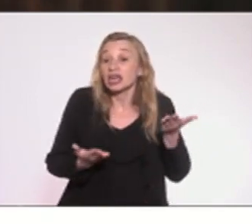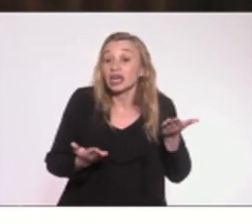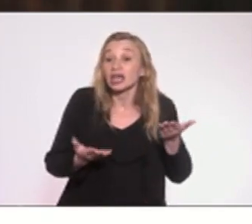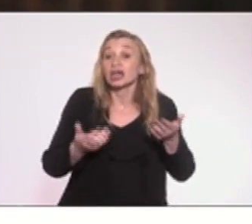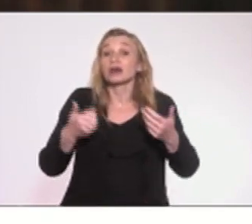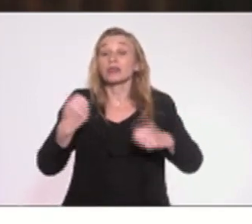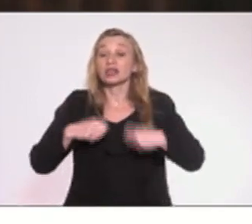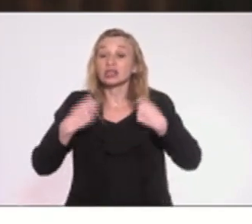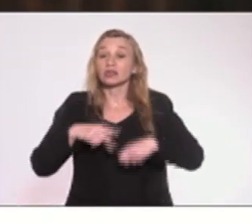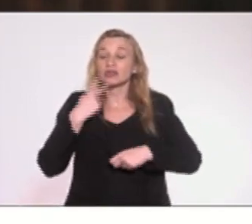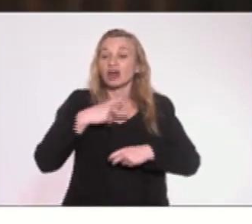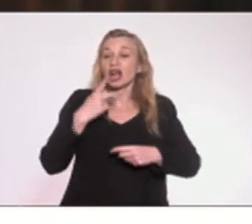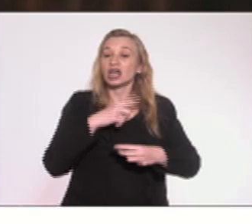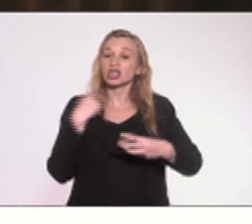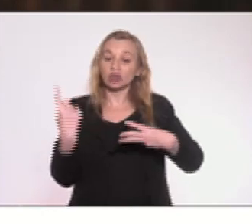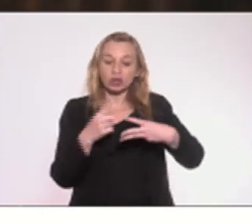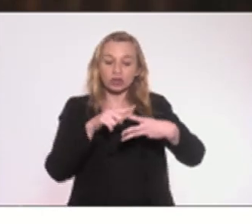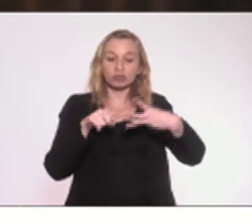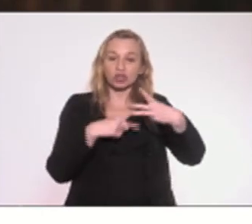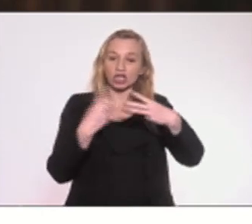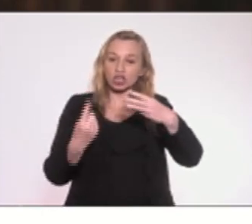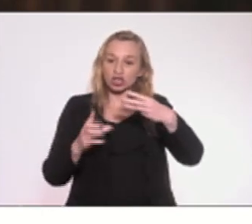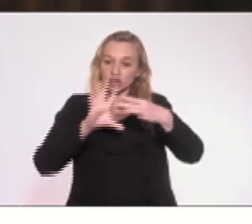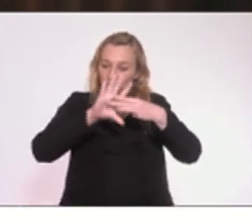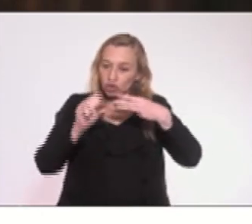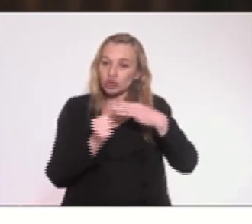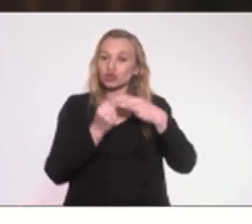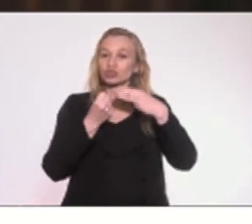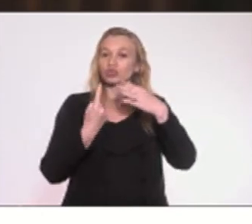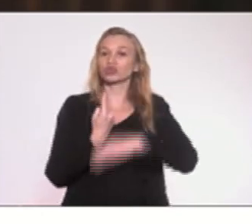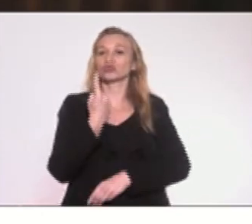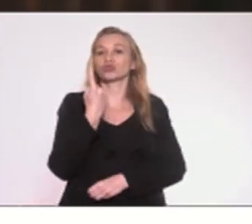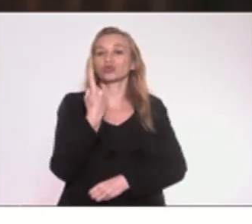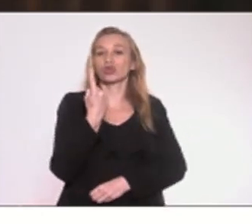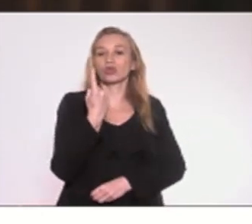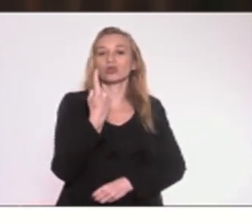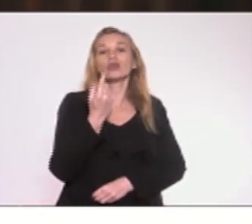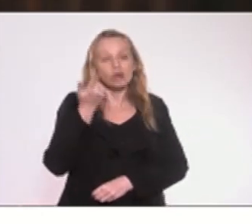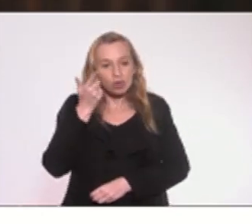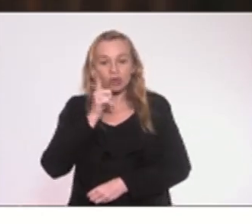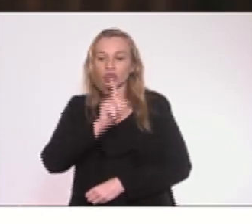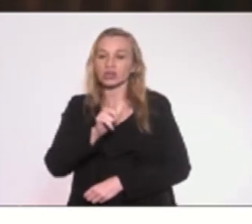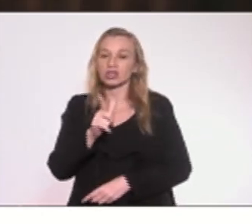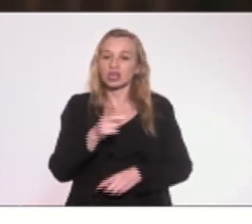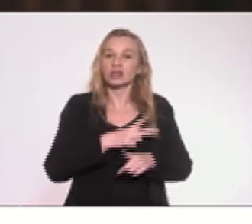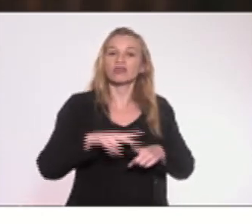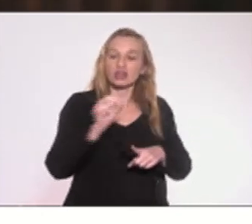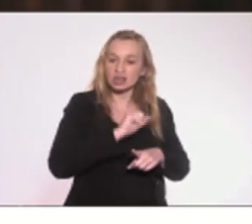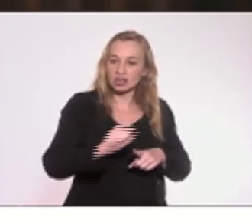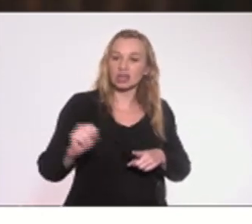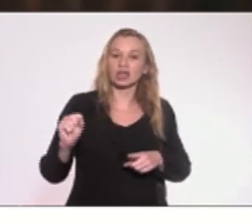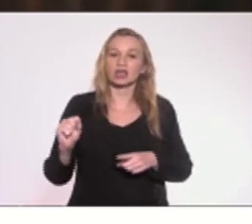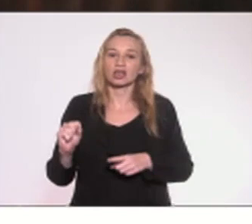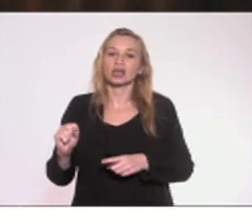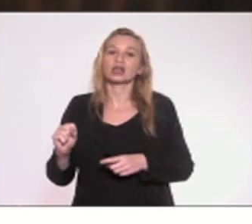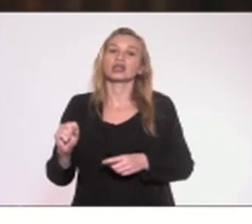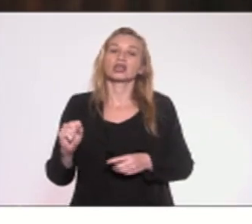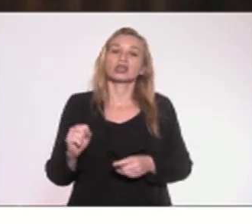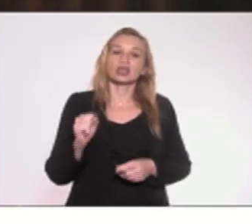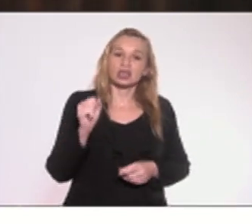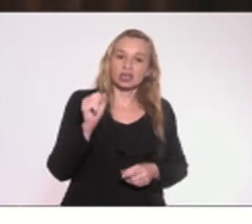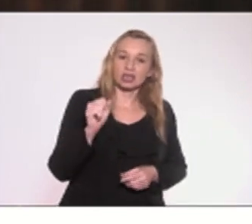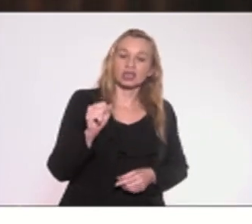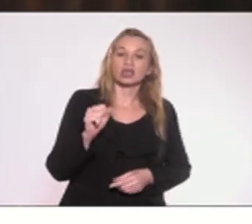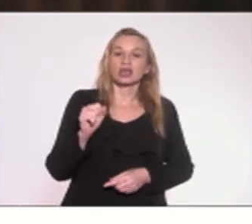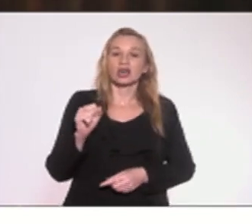sensação, com imbuídos desse sentimento de unidade, é que a gente vai poder combater a verdadeira criminalidade, que é a criminalidade, volto